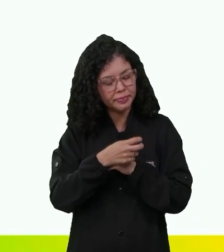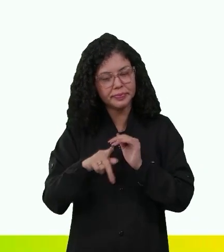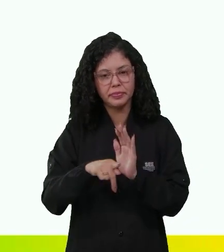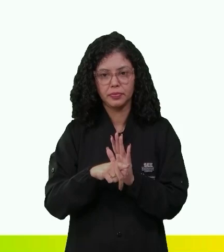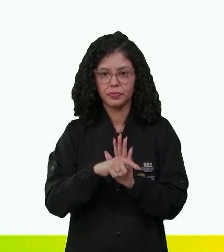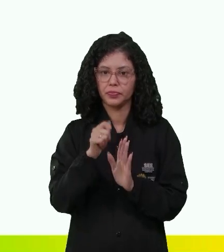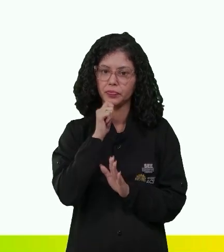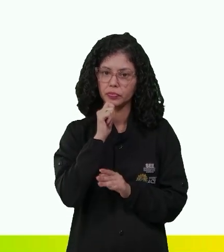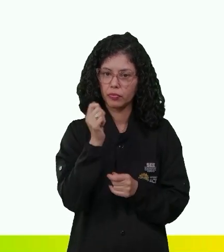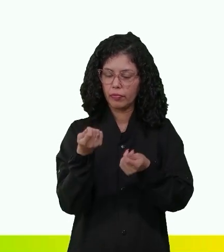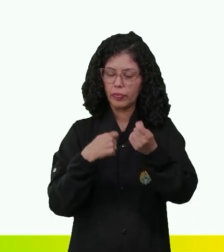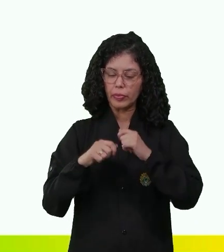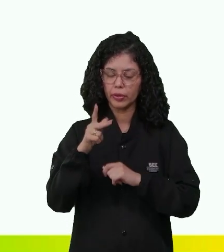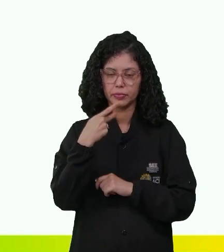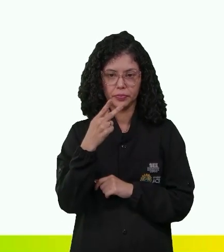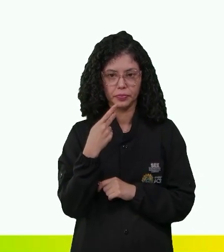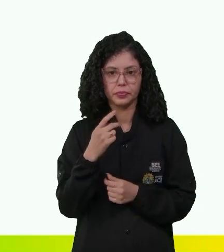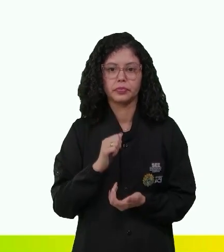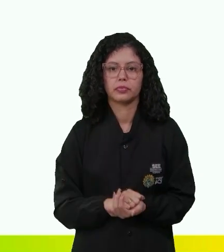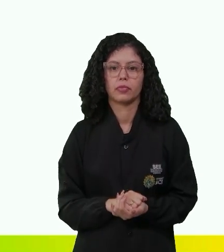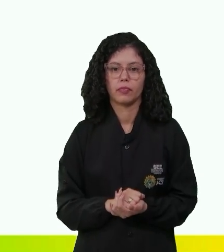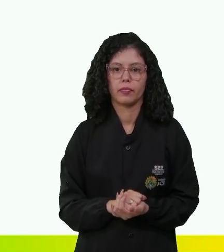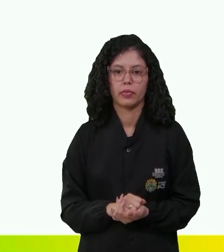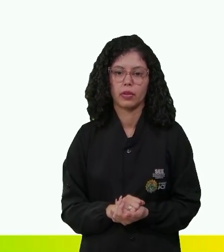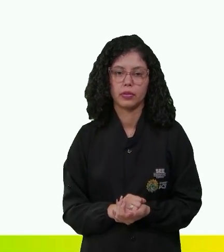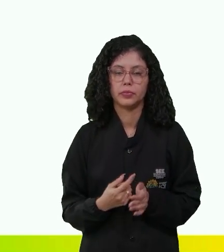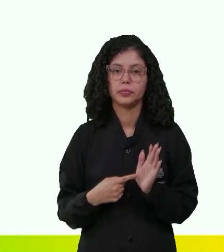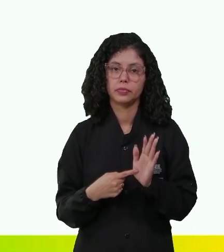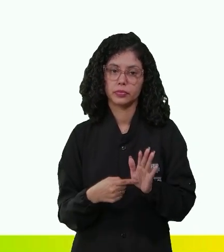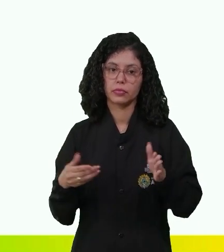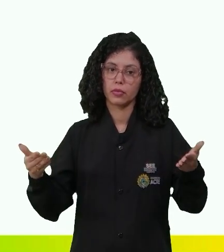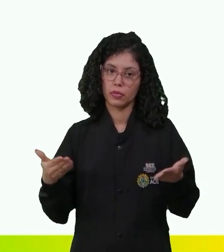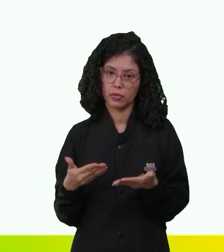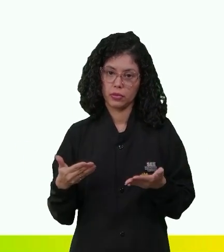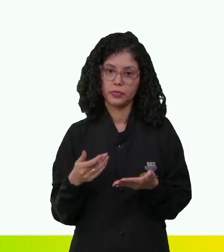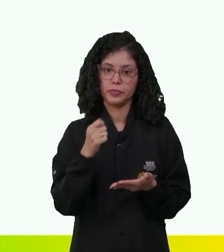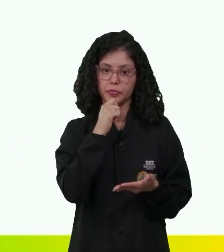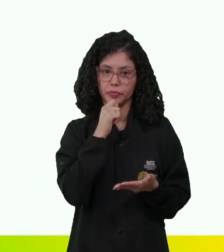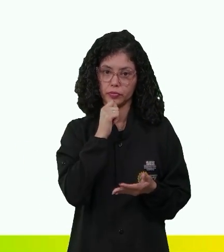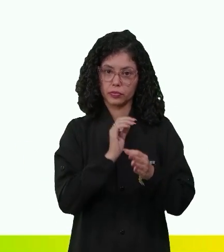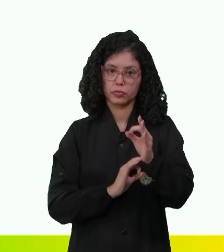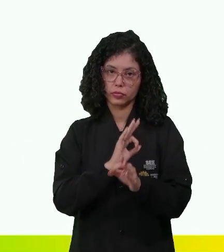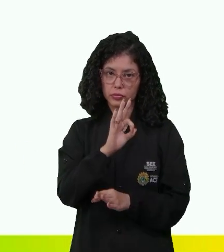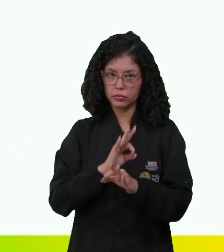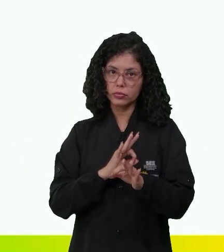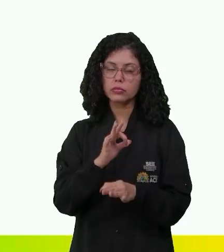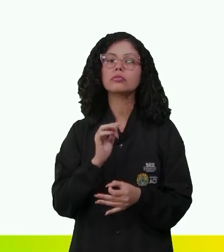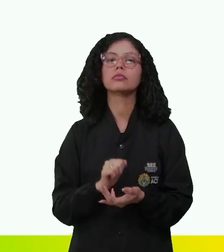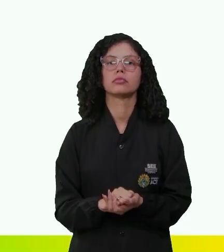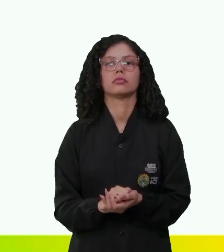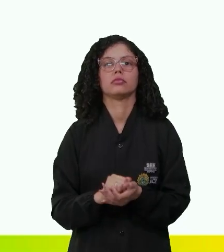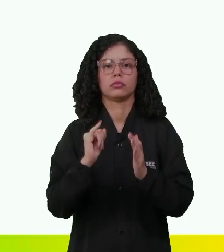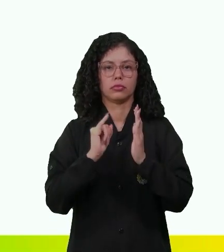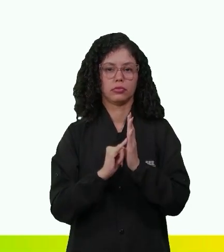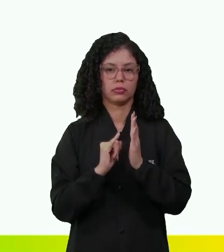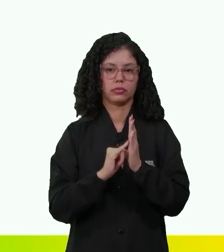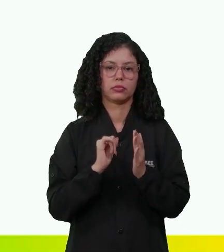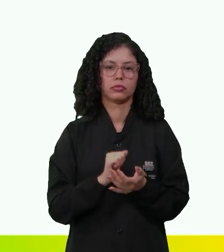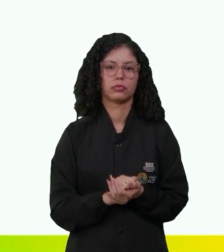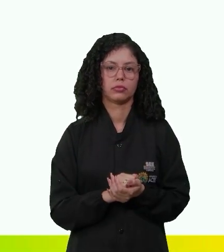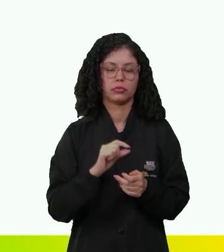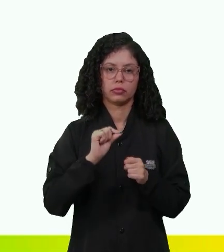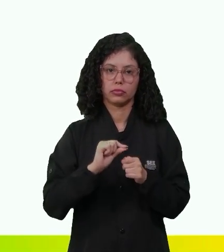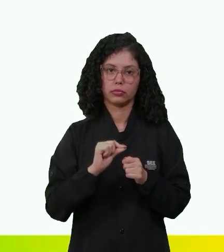explorado, economicamente falando, reflete na forma organizacional e institucional que